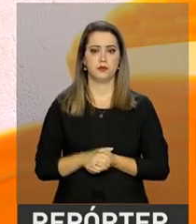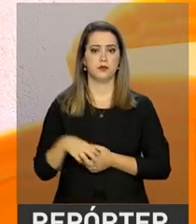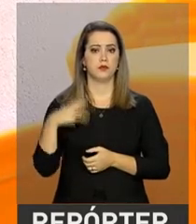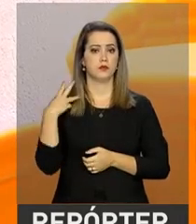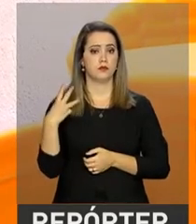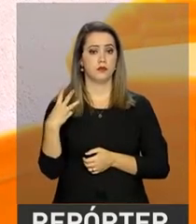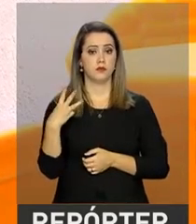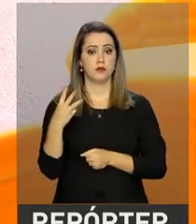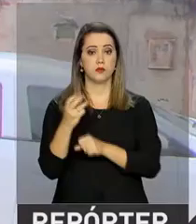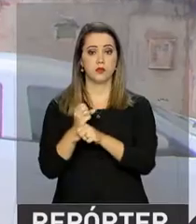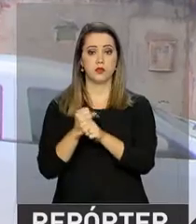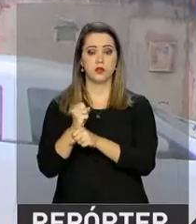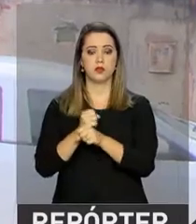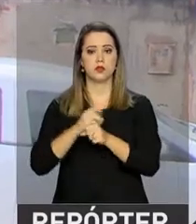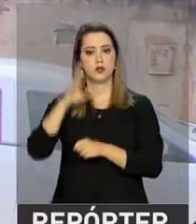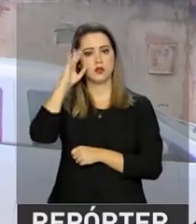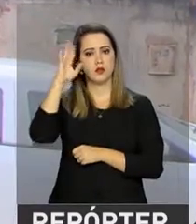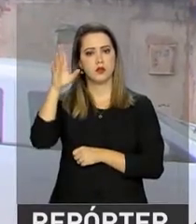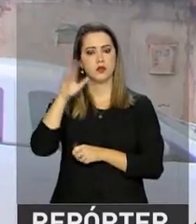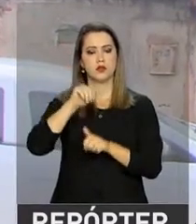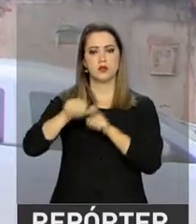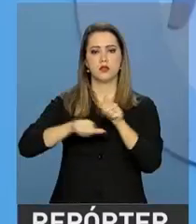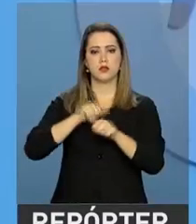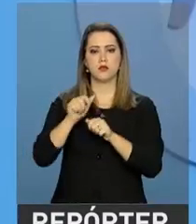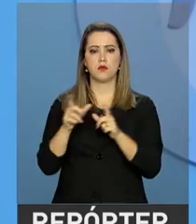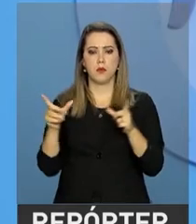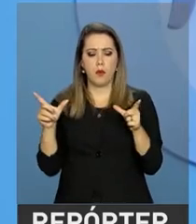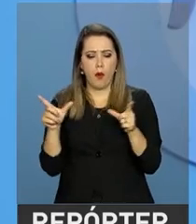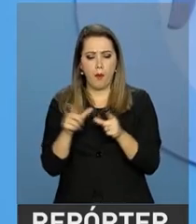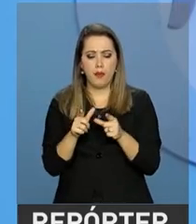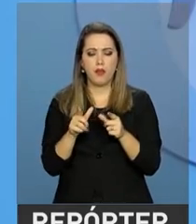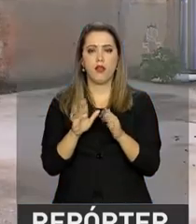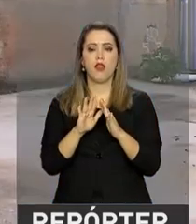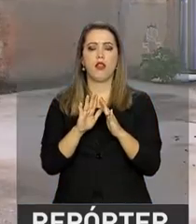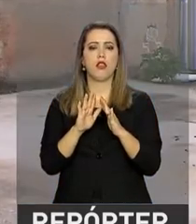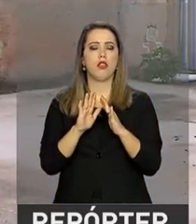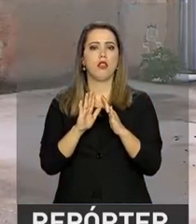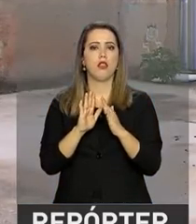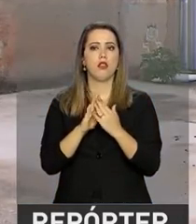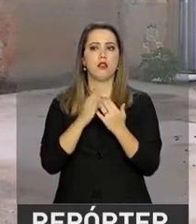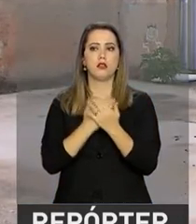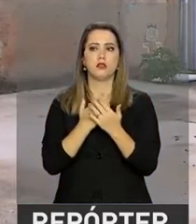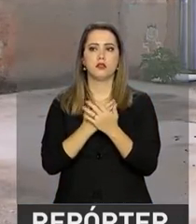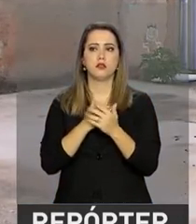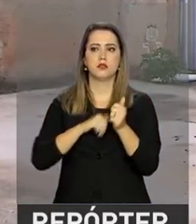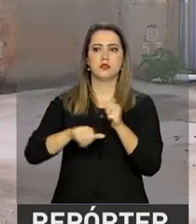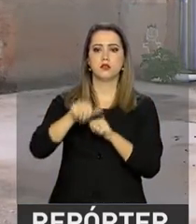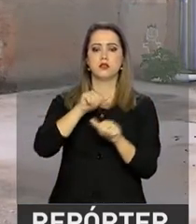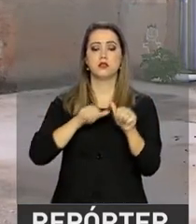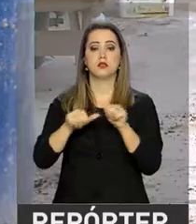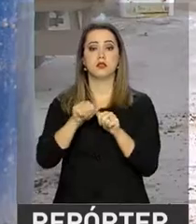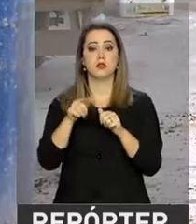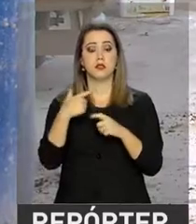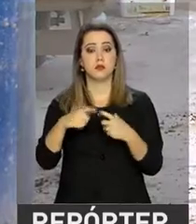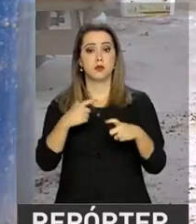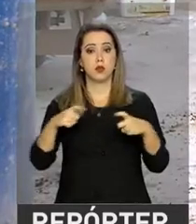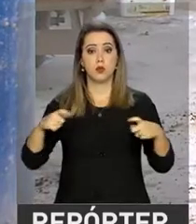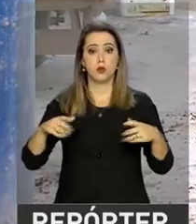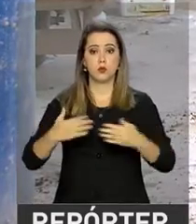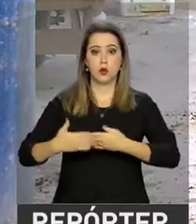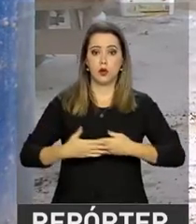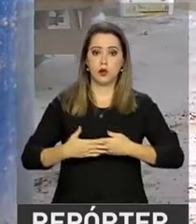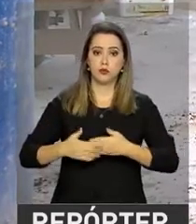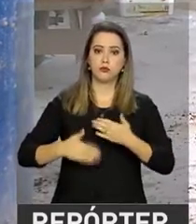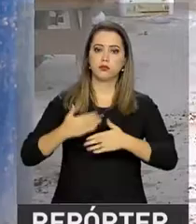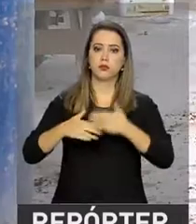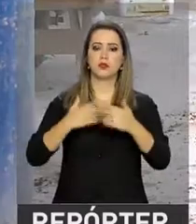anos dono de um sonho transformar uma pequena escola no primeiro berçário da região do entorno do distrito federal mas logo esbarrou